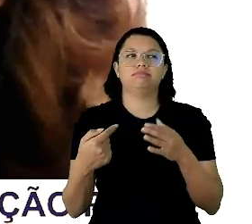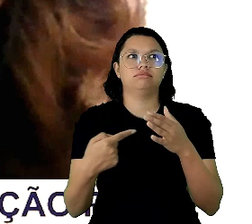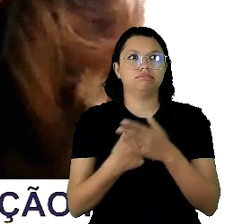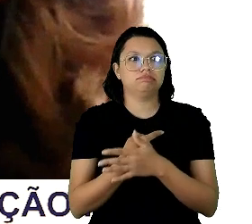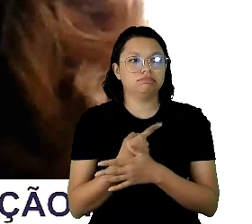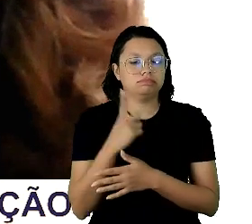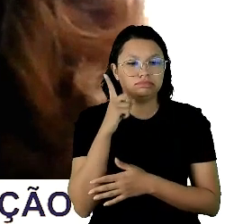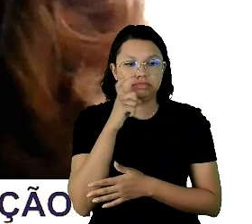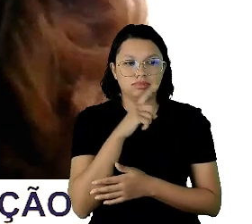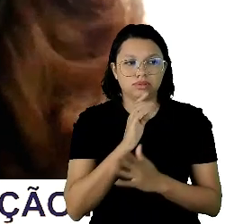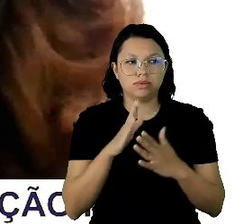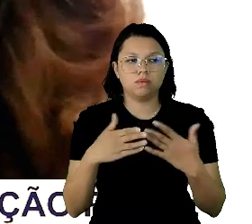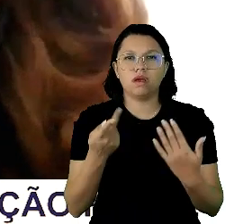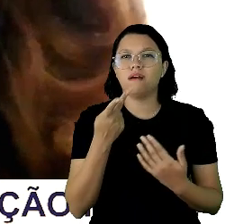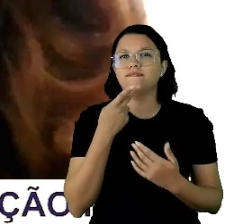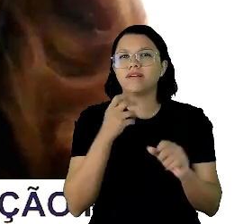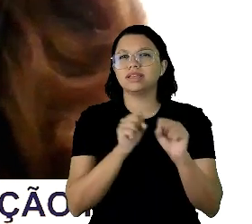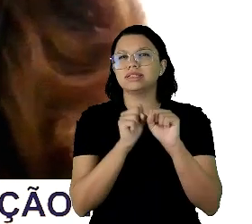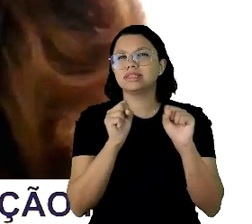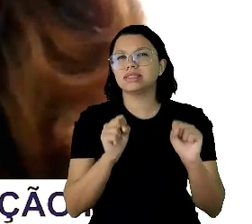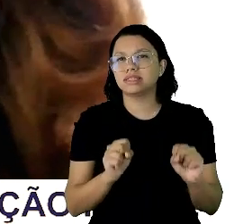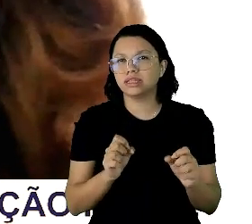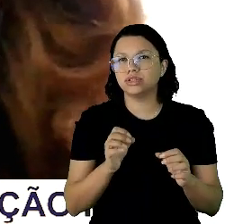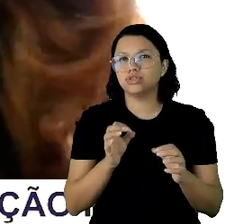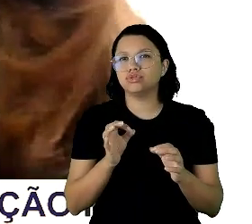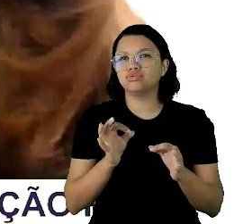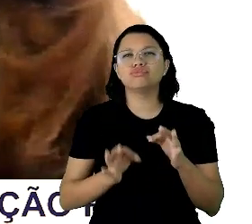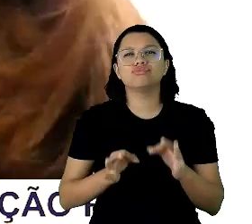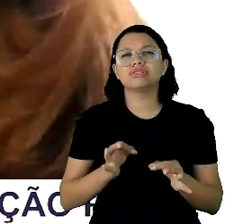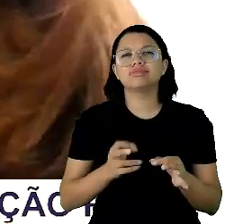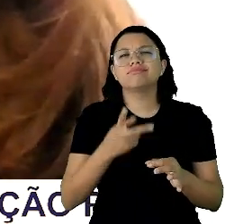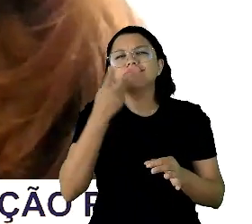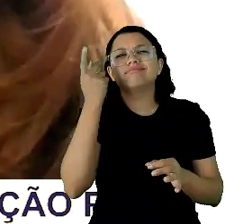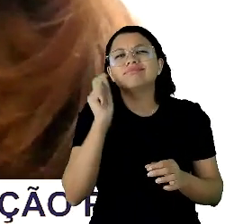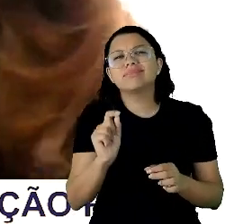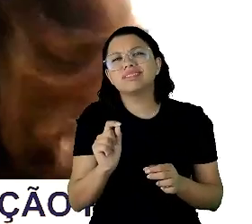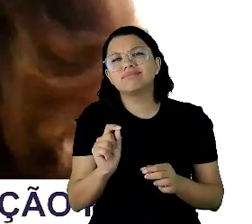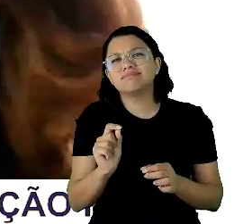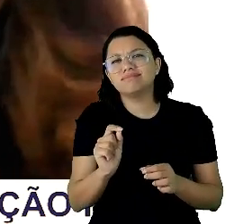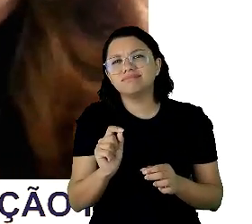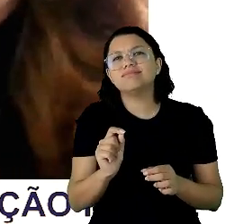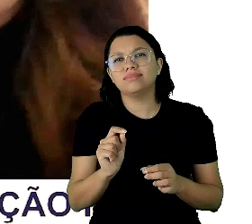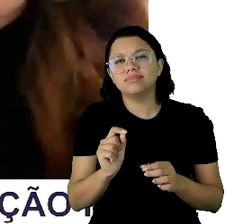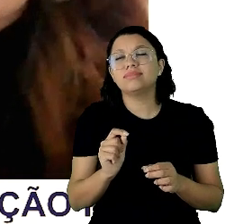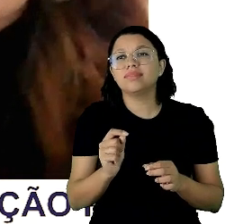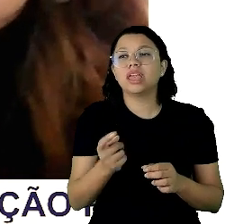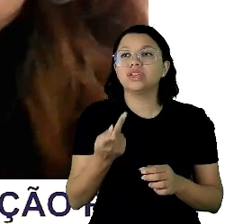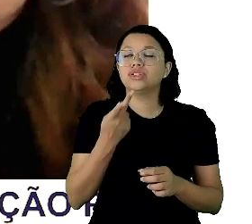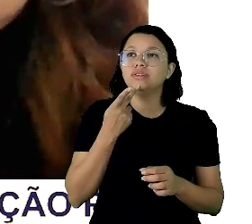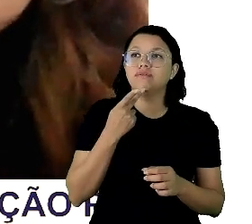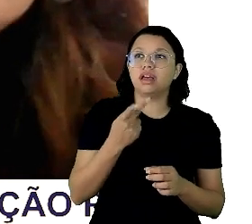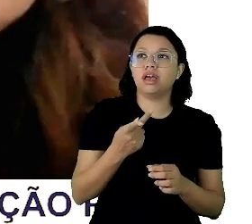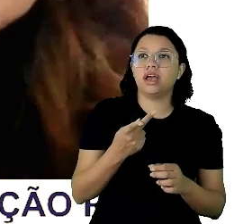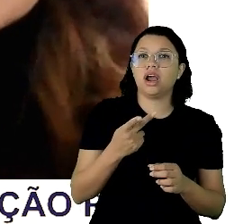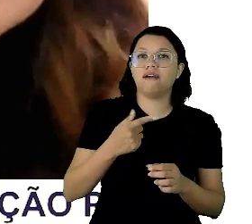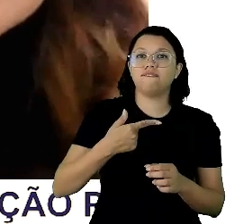justiça, quem é o sistema de justiça, né? A gente está falando de 27 tribunais de